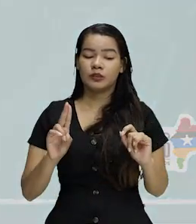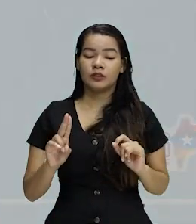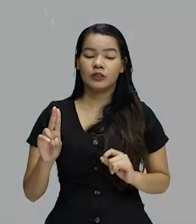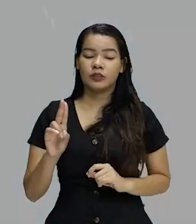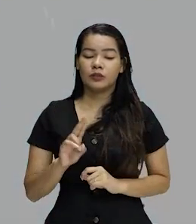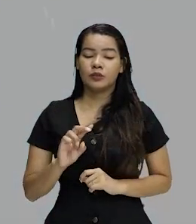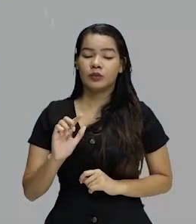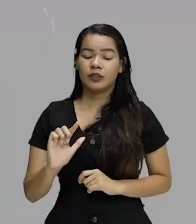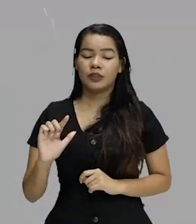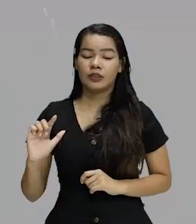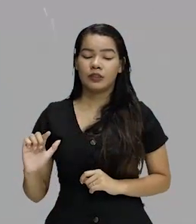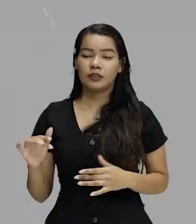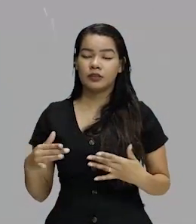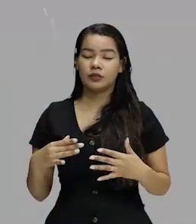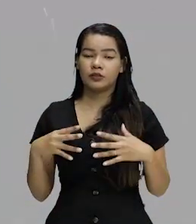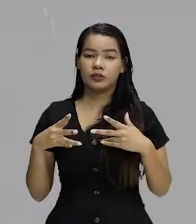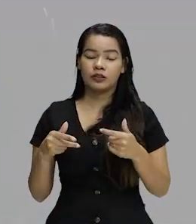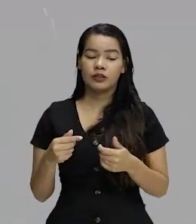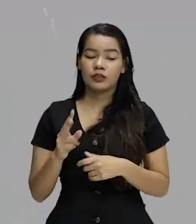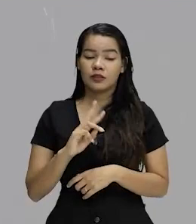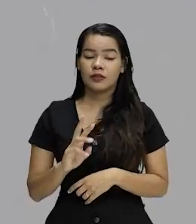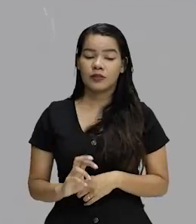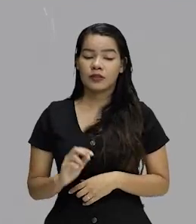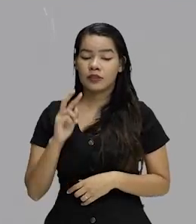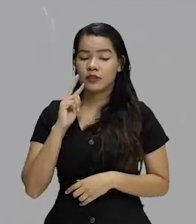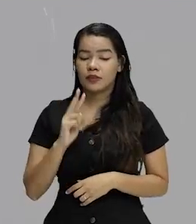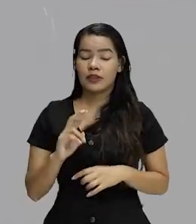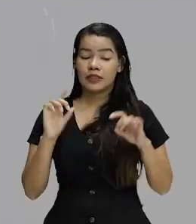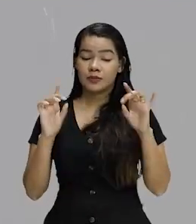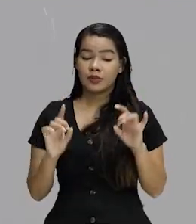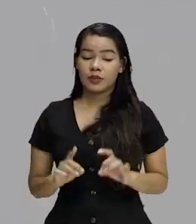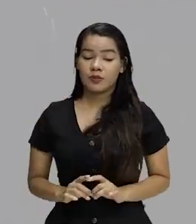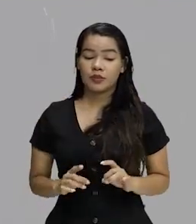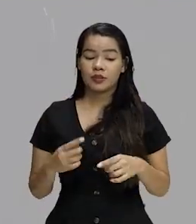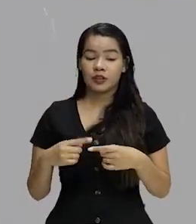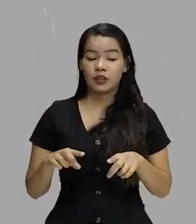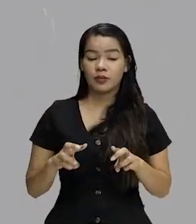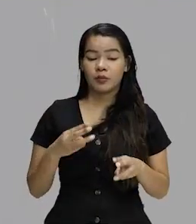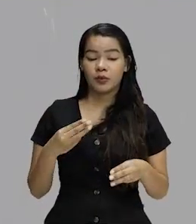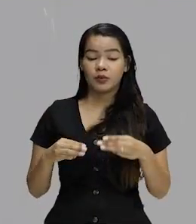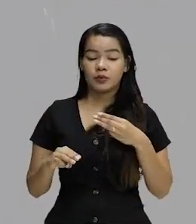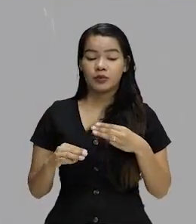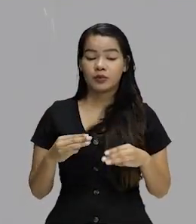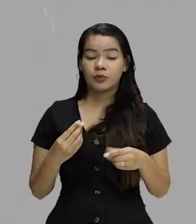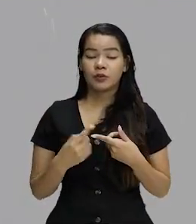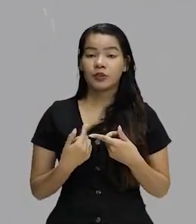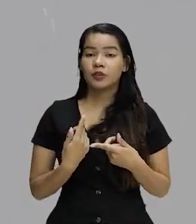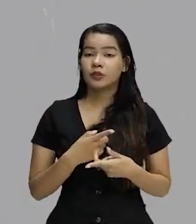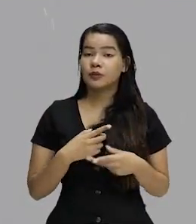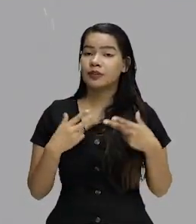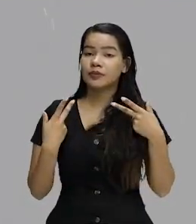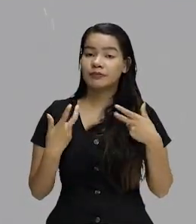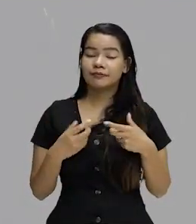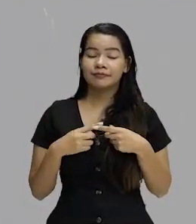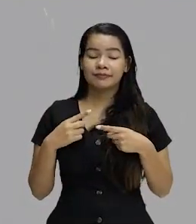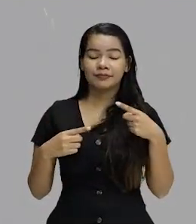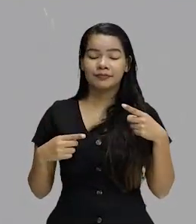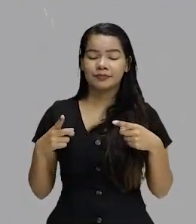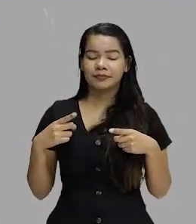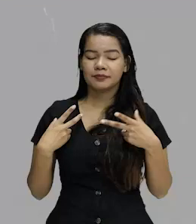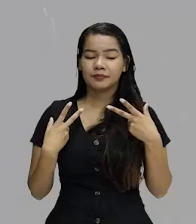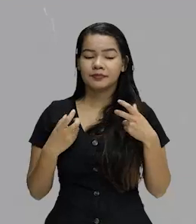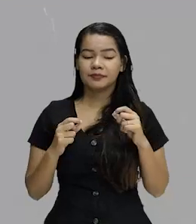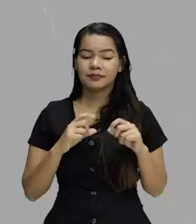e o LL. Então, toda vez que você vê, principalmente nas músicas, por exemplo, que a gente observa muita contração, que vocês observarem que